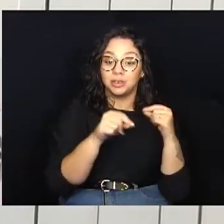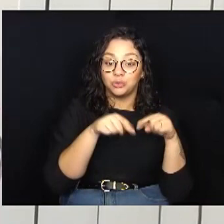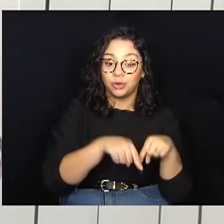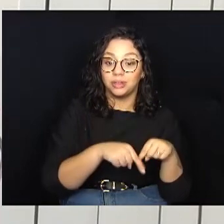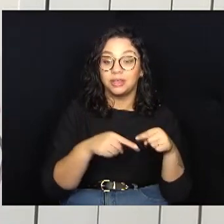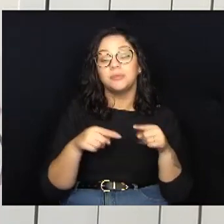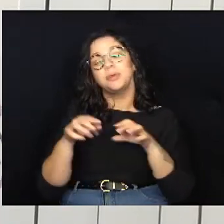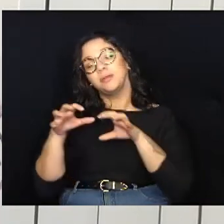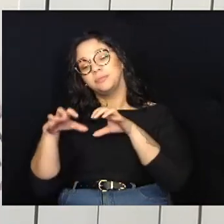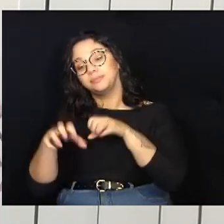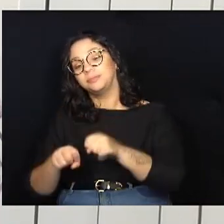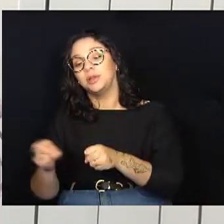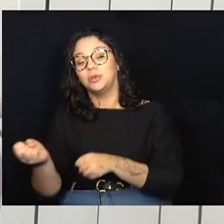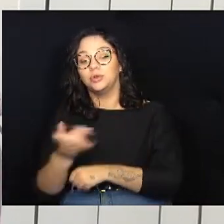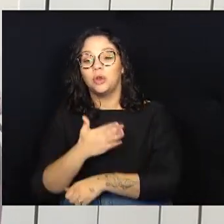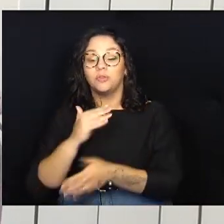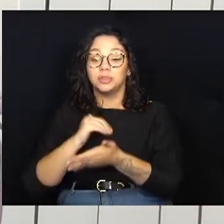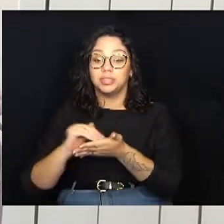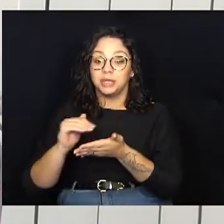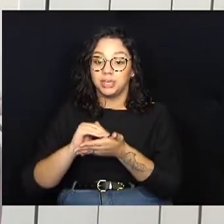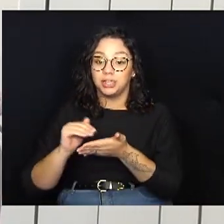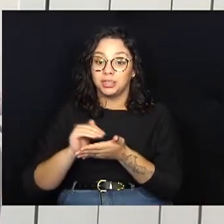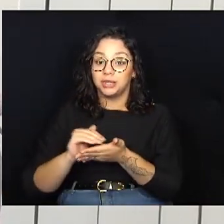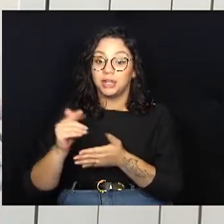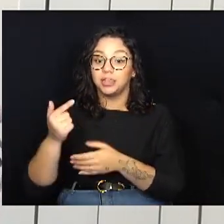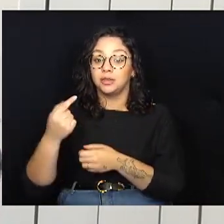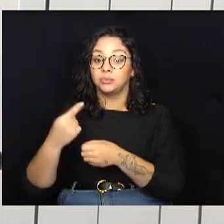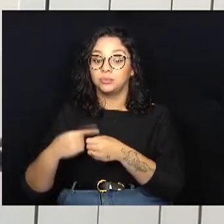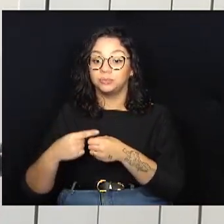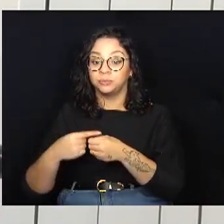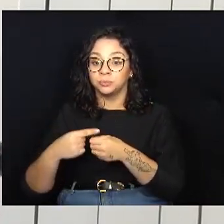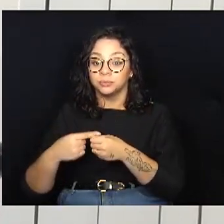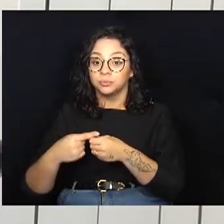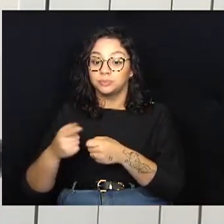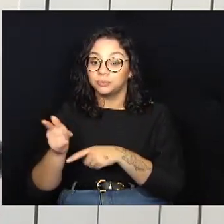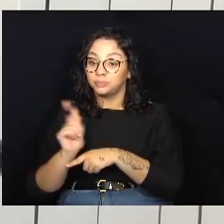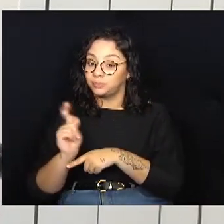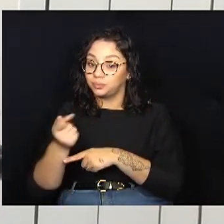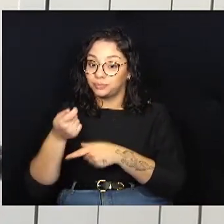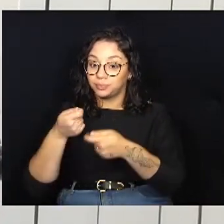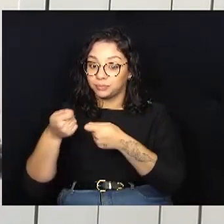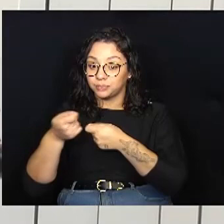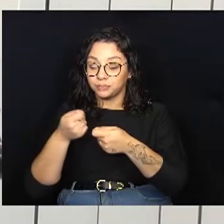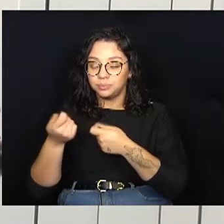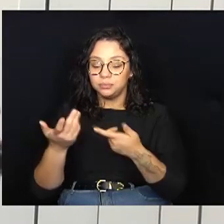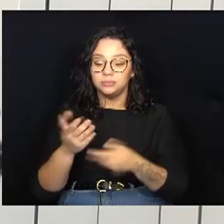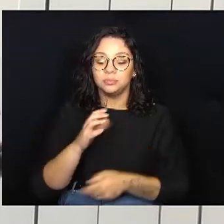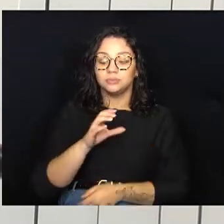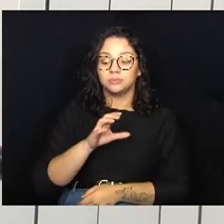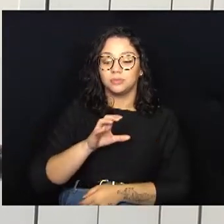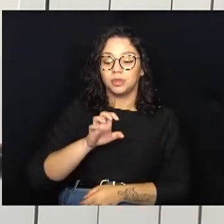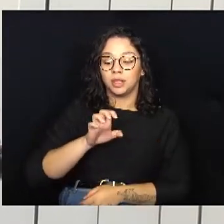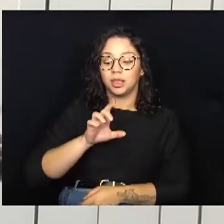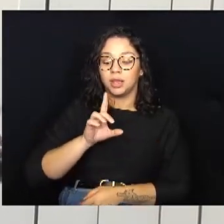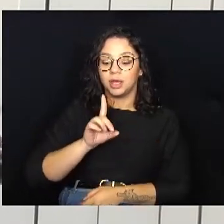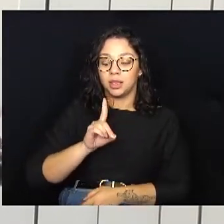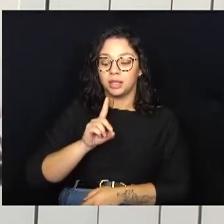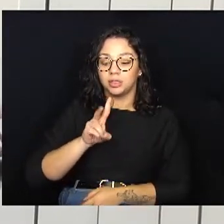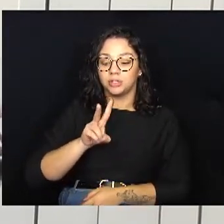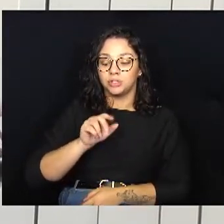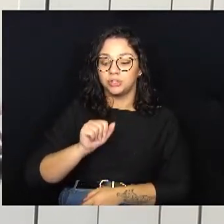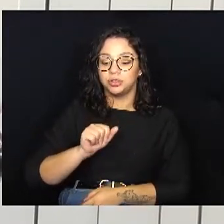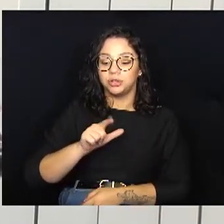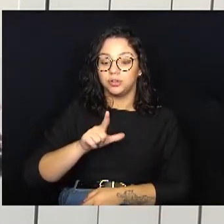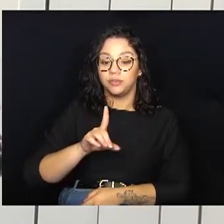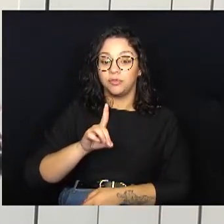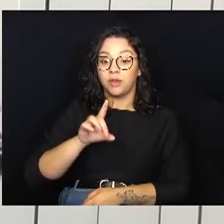secretário municipal de gestão e controle do governo Dário Saad. Com isso, Edivaldo Cabello será o primeiro suplente a assumir